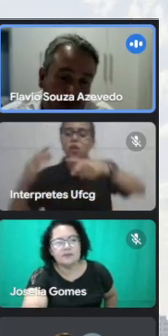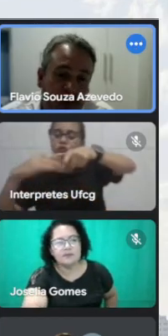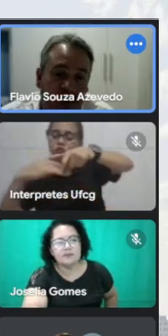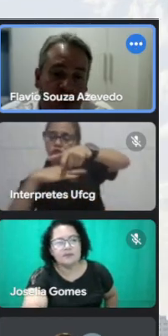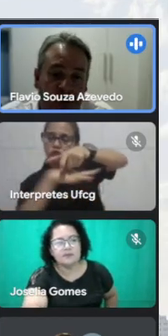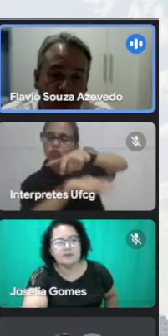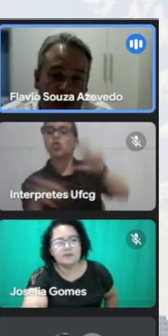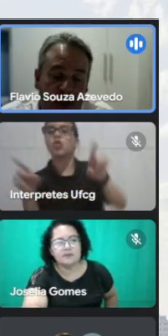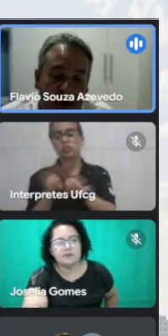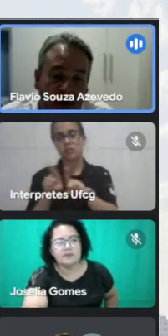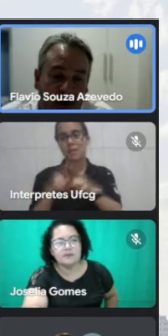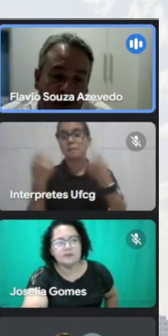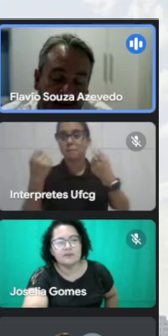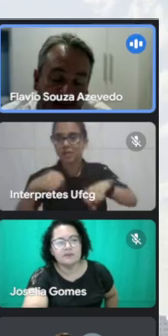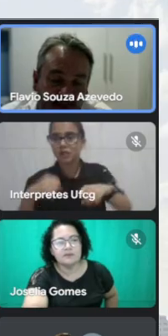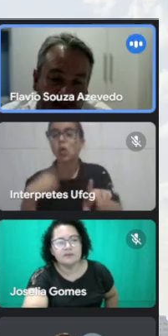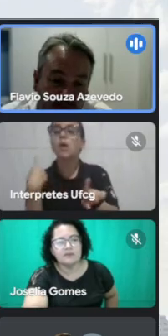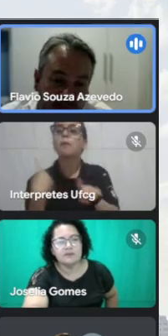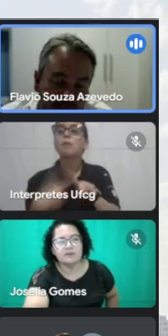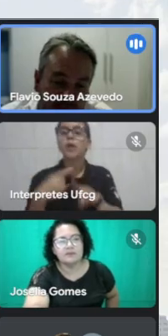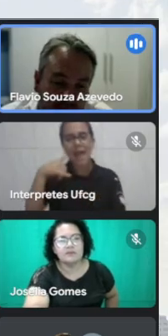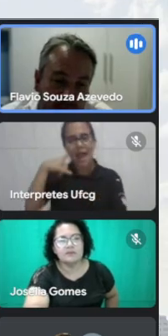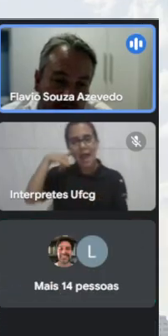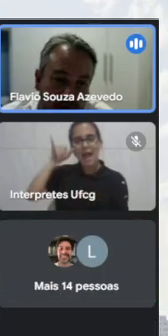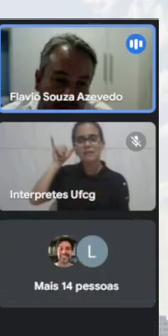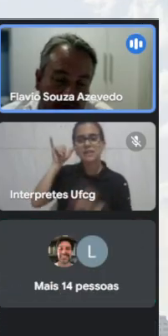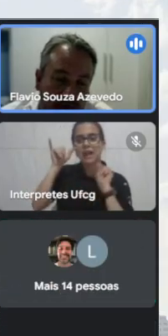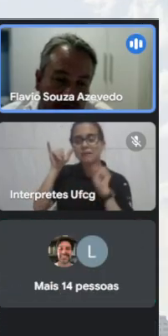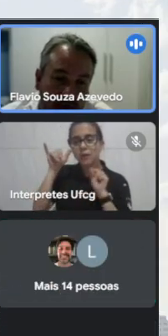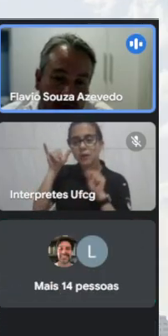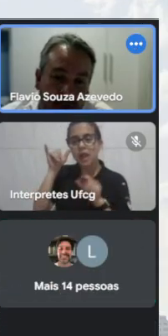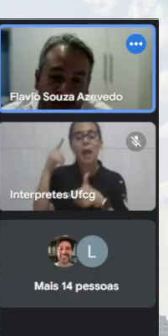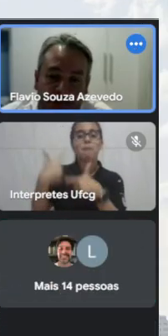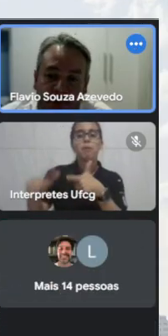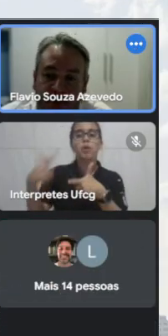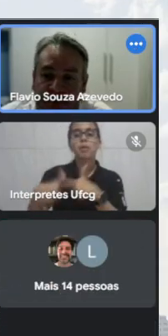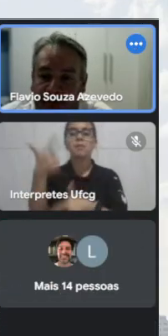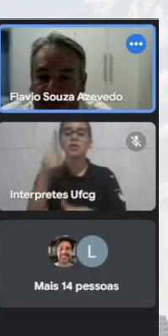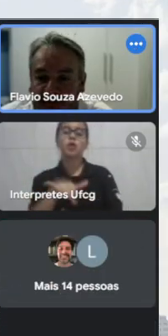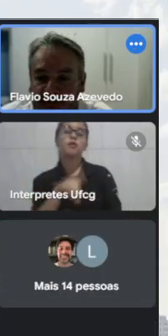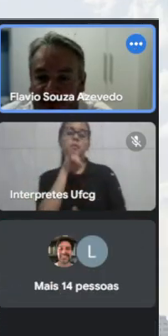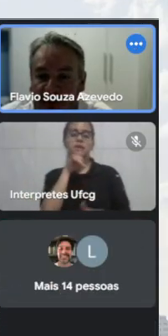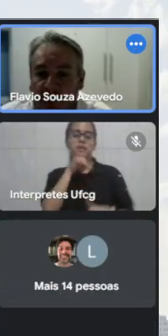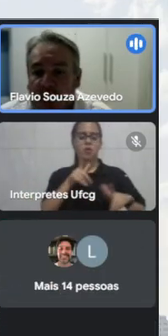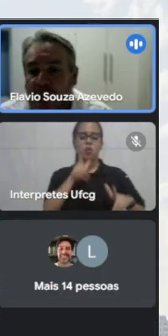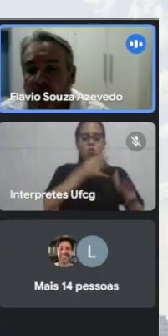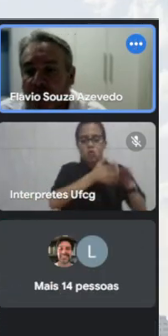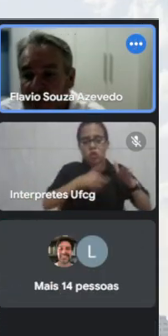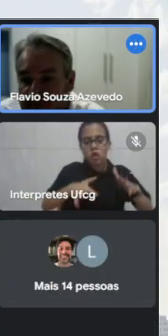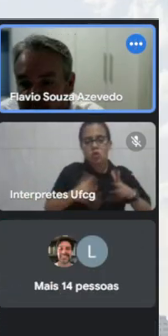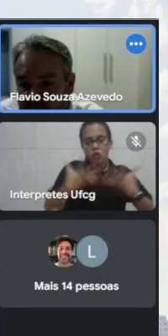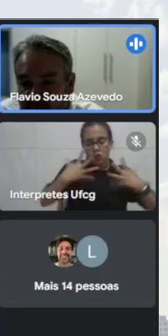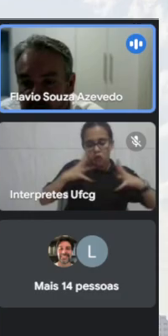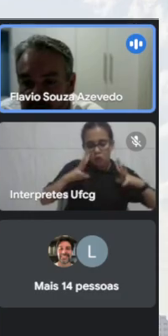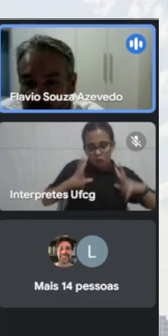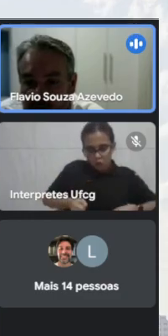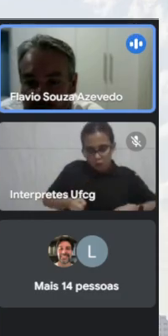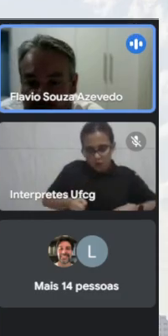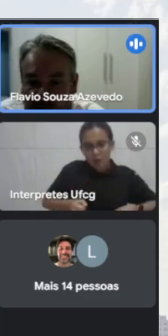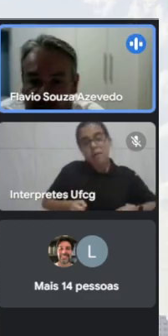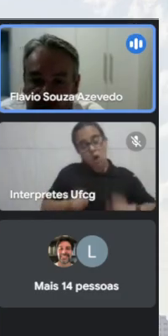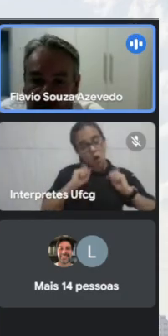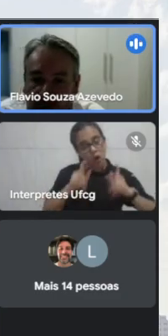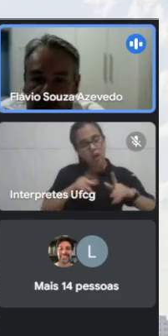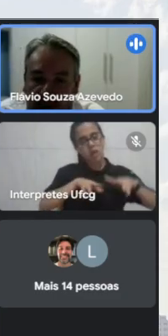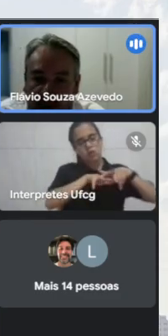rios e conseguir viabilizar, né, os jardins filtrantes. Então, essas fotos aí quando eu